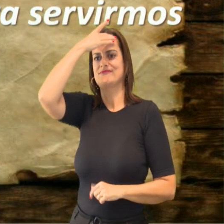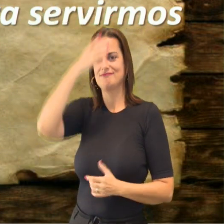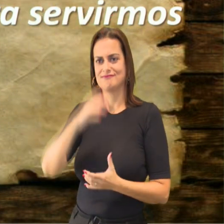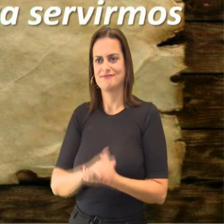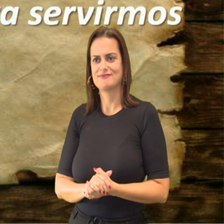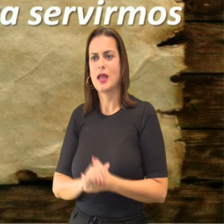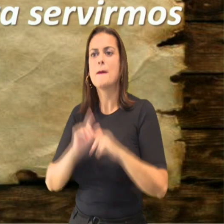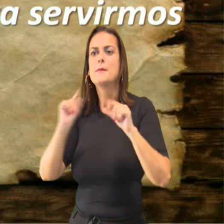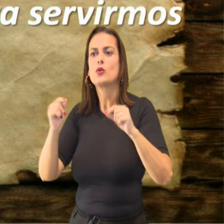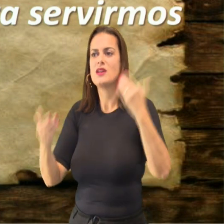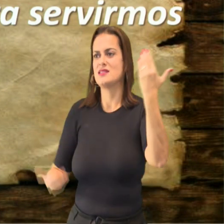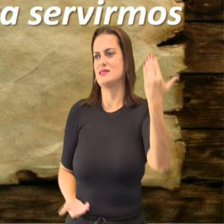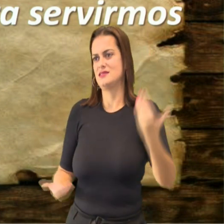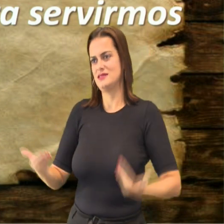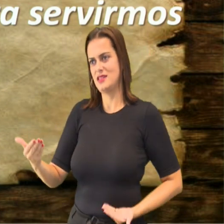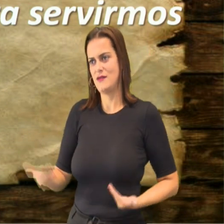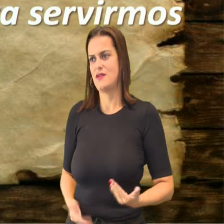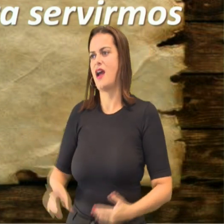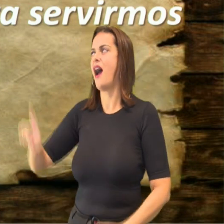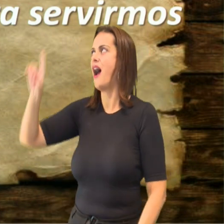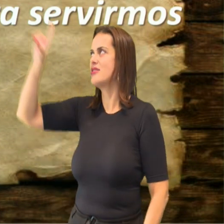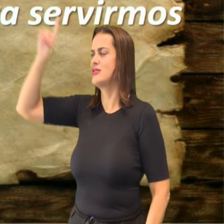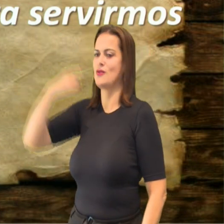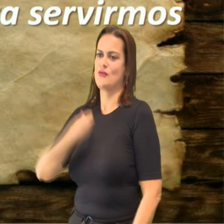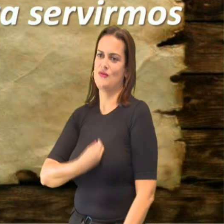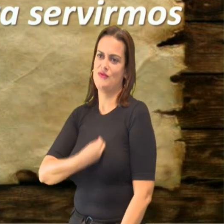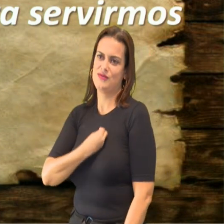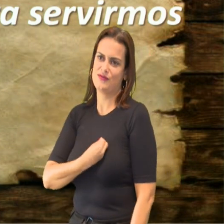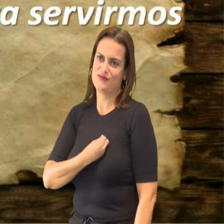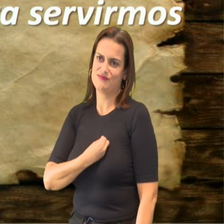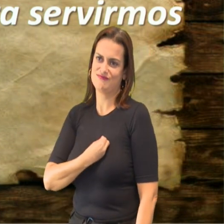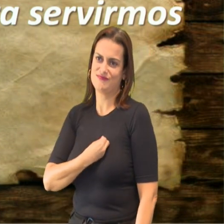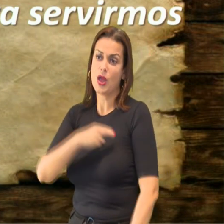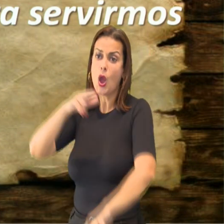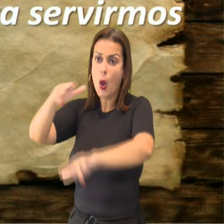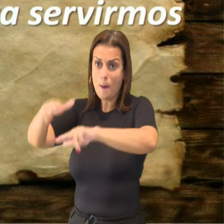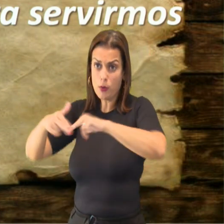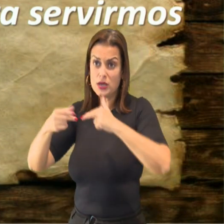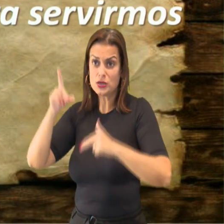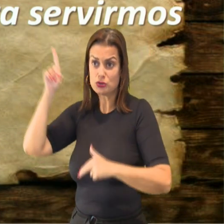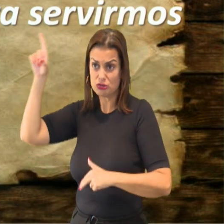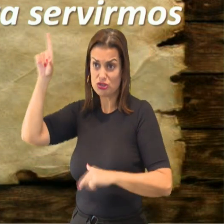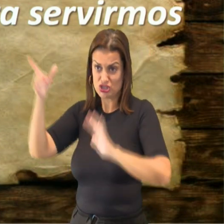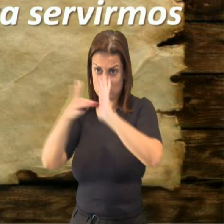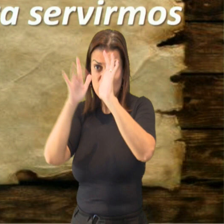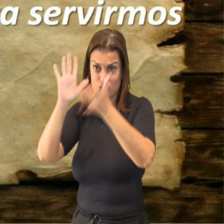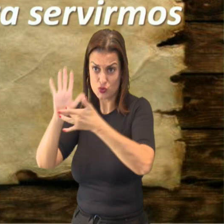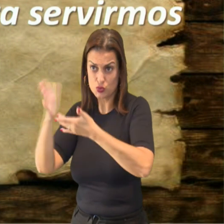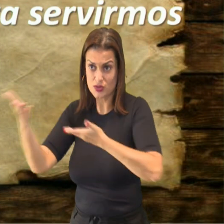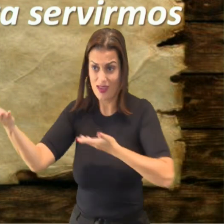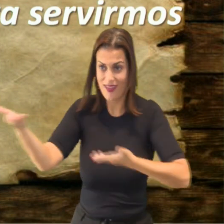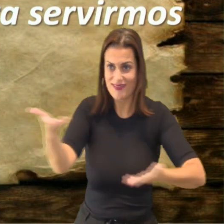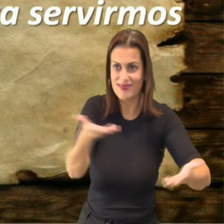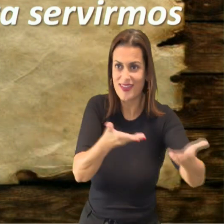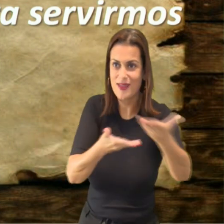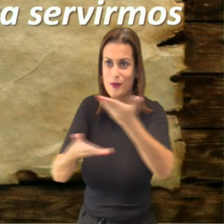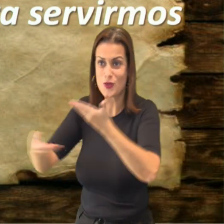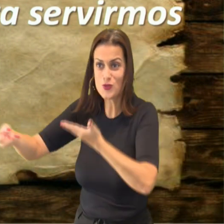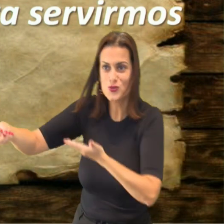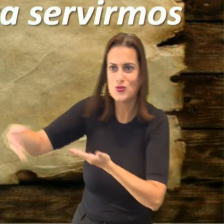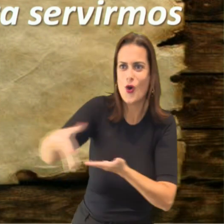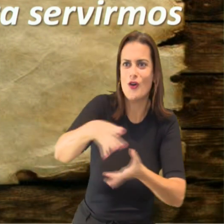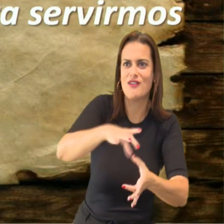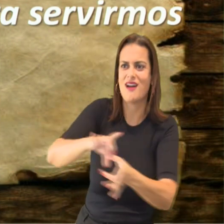para servirmos ao Deus vivo. Por isso mesmo ele é o mediador da nova aliança, a fim de que, intervindo a morte para a remissão